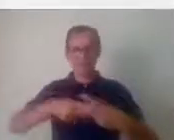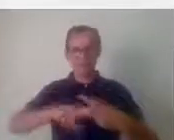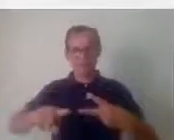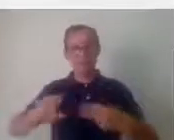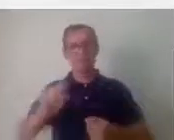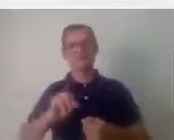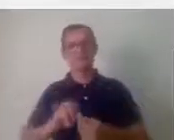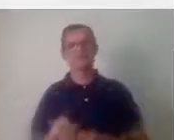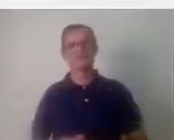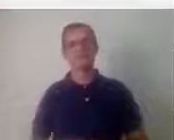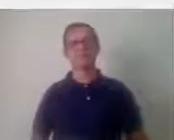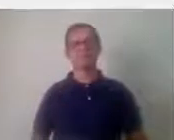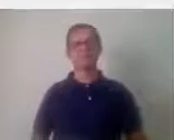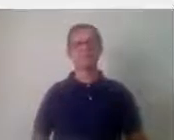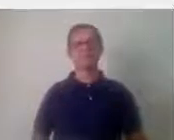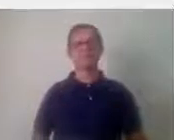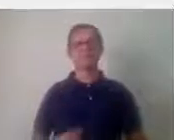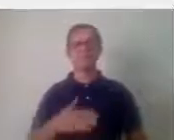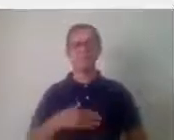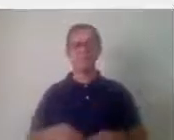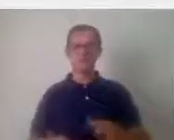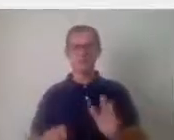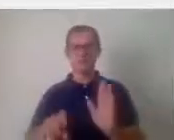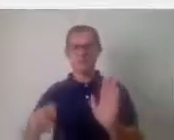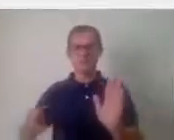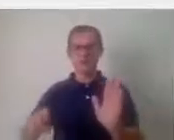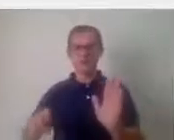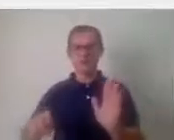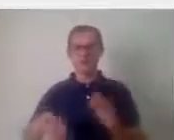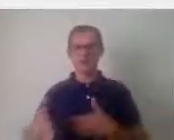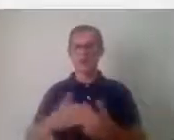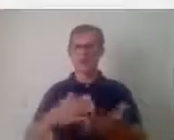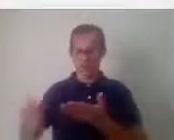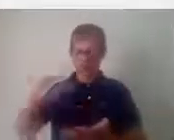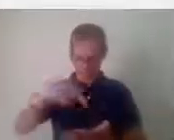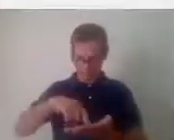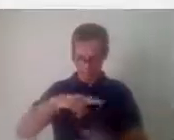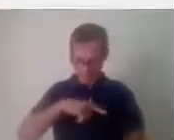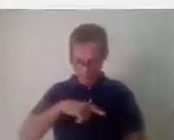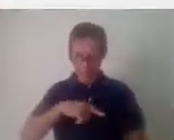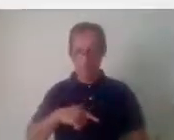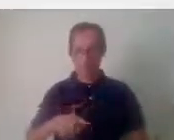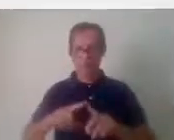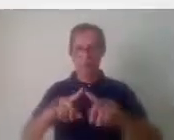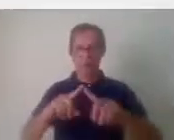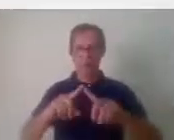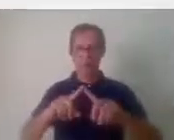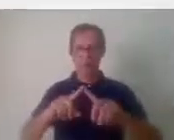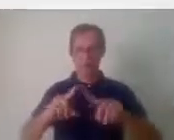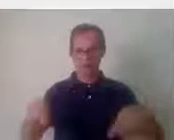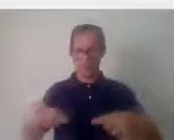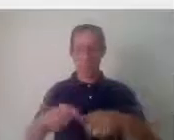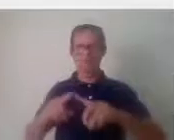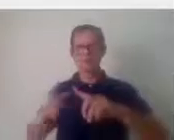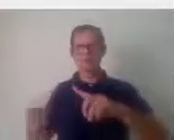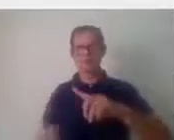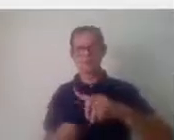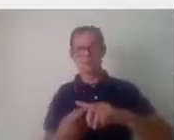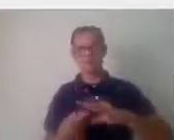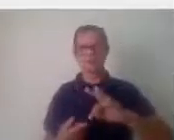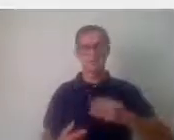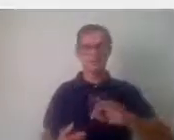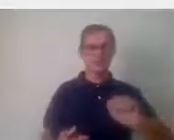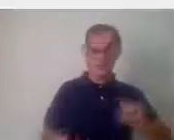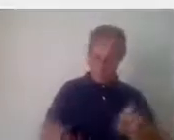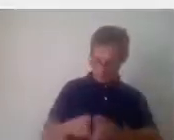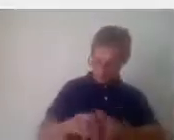faz aqui com o meu eixo x e um ponto qualquer. Como nós temos uma região circular, esse θ, ele